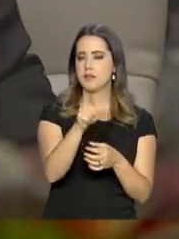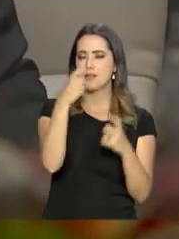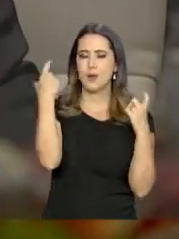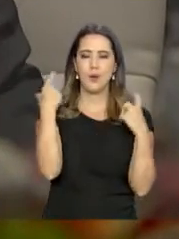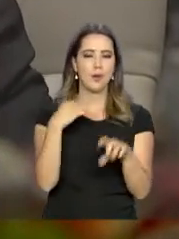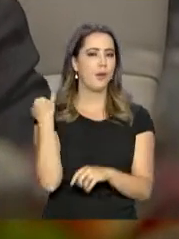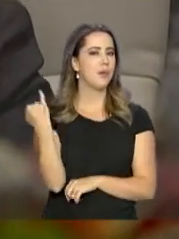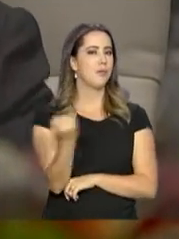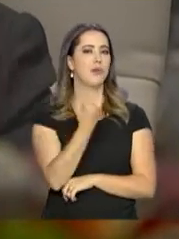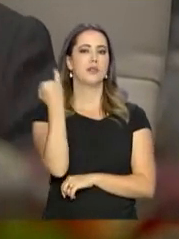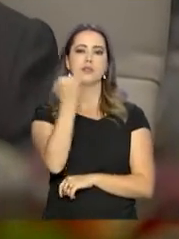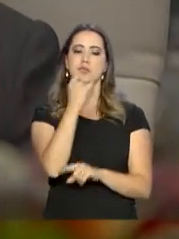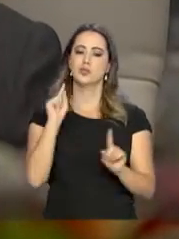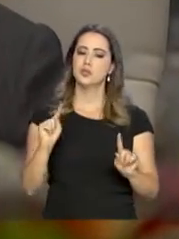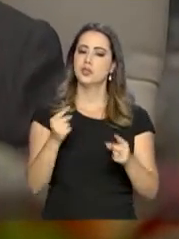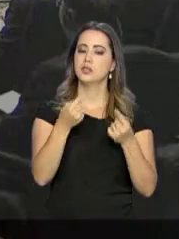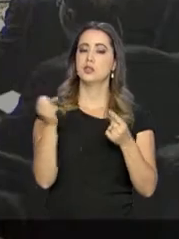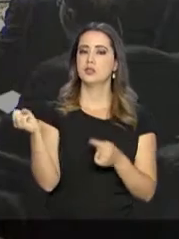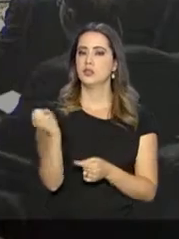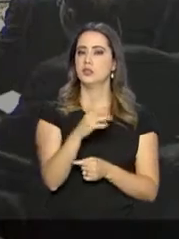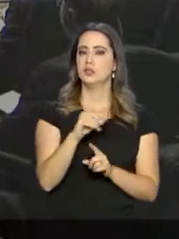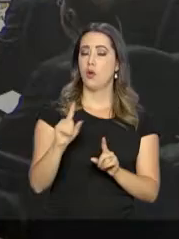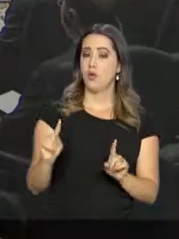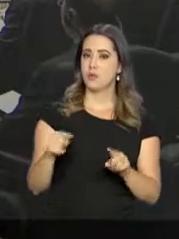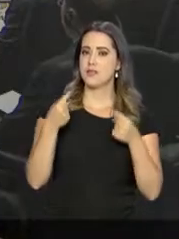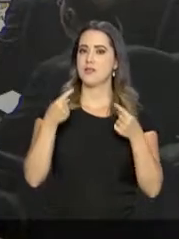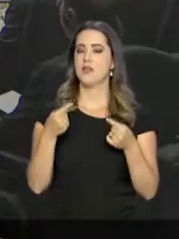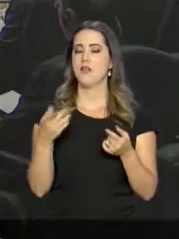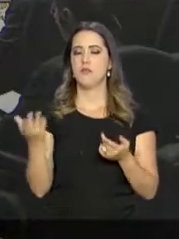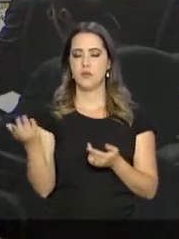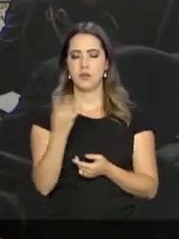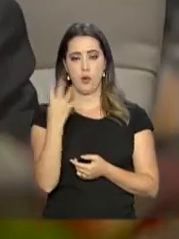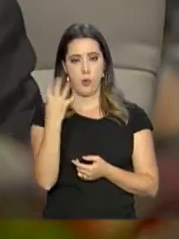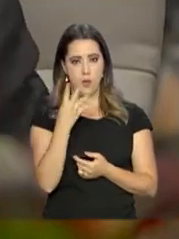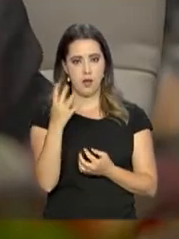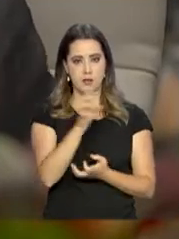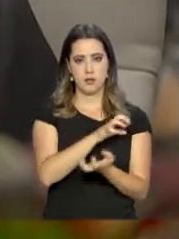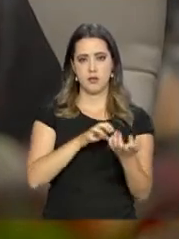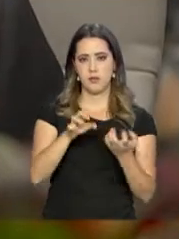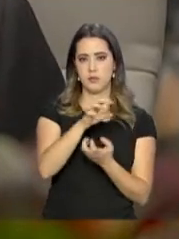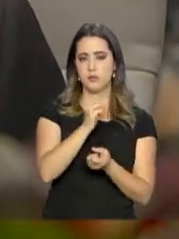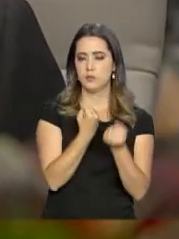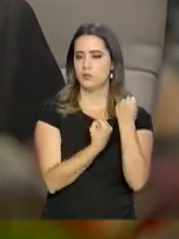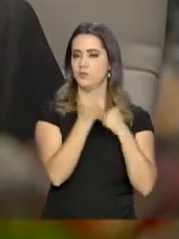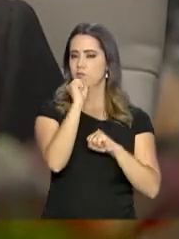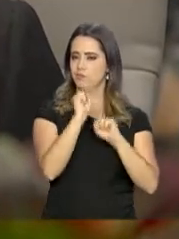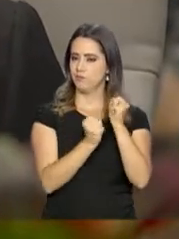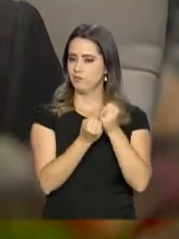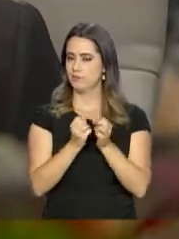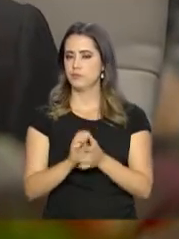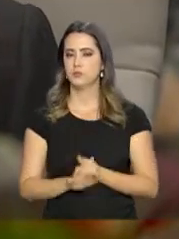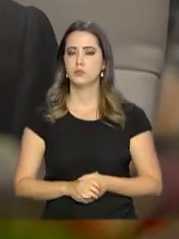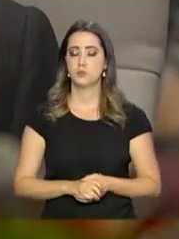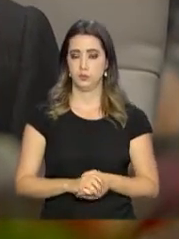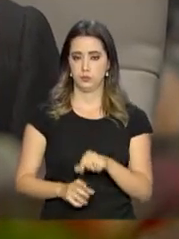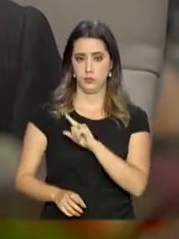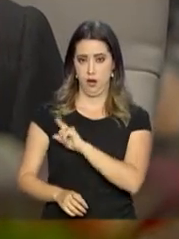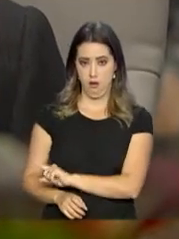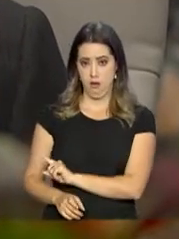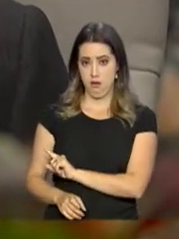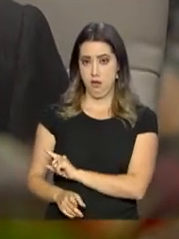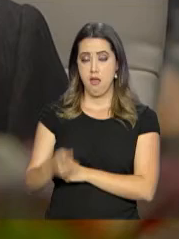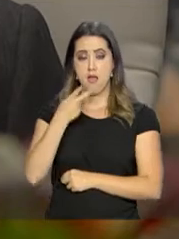para enfrentar os desafios trazidos pela quarta revolução industrial. O fundamental é que estejamos